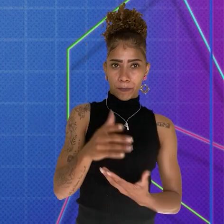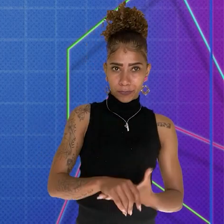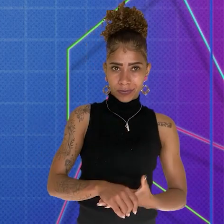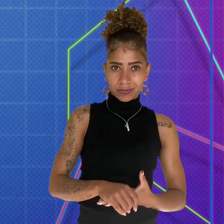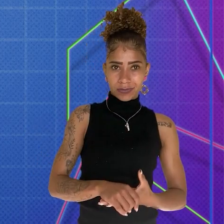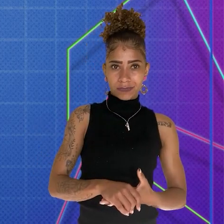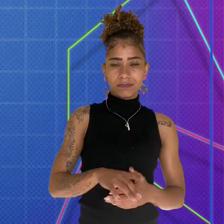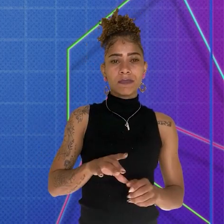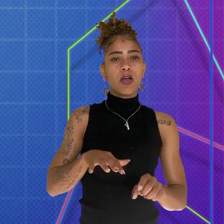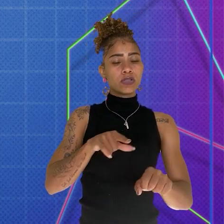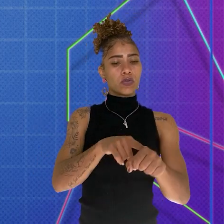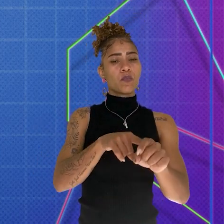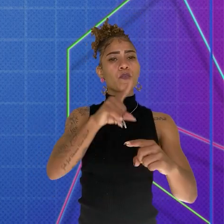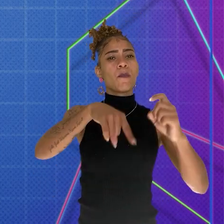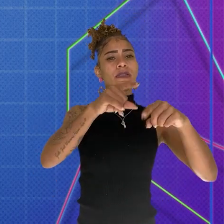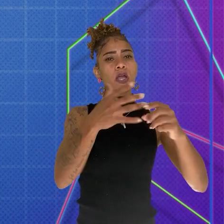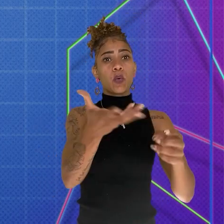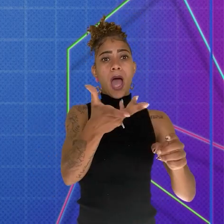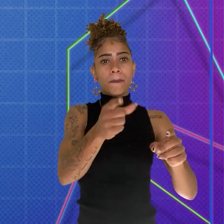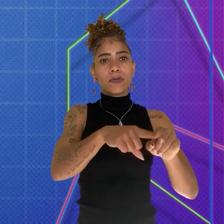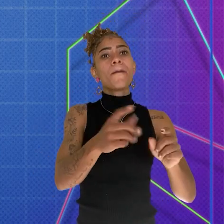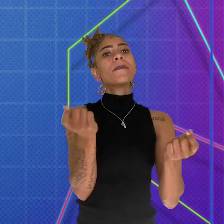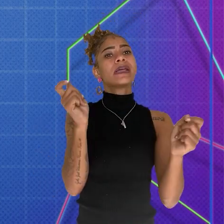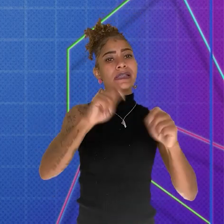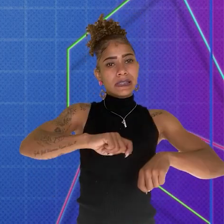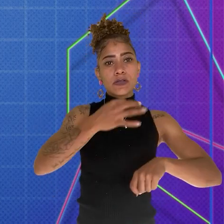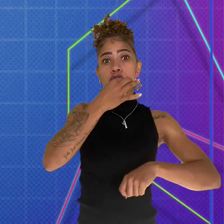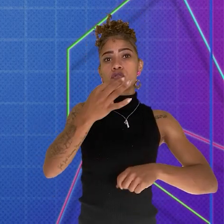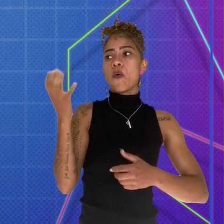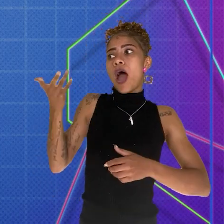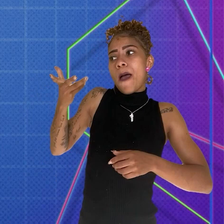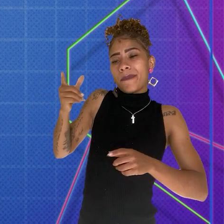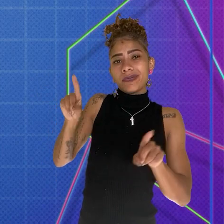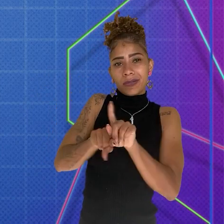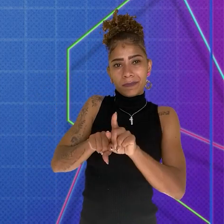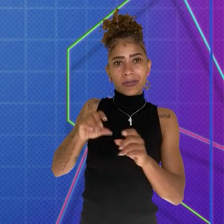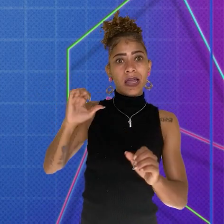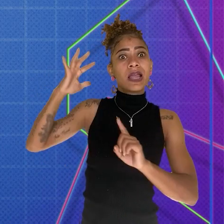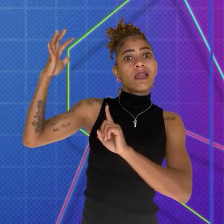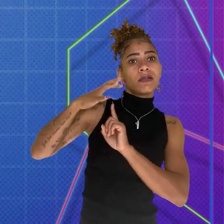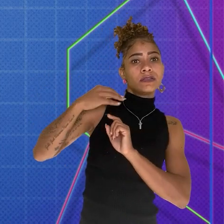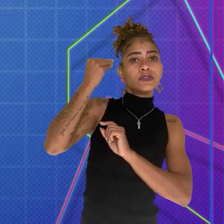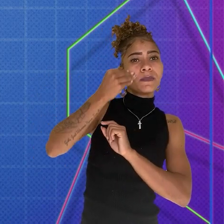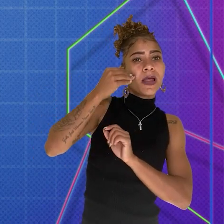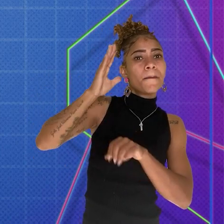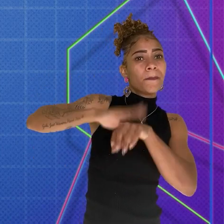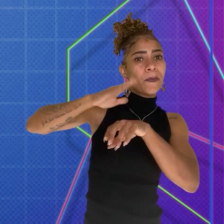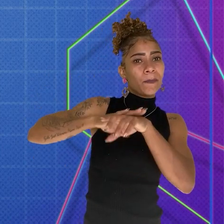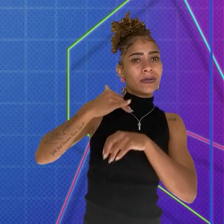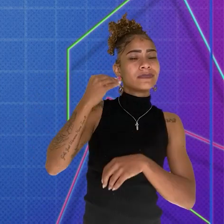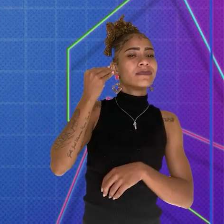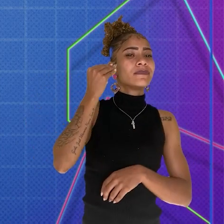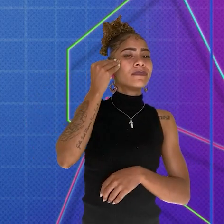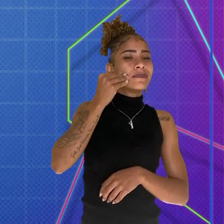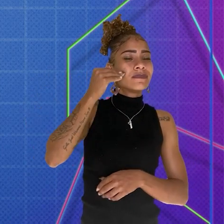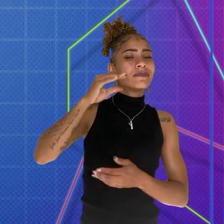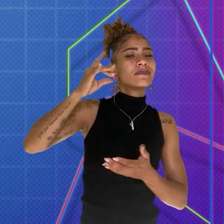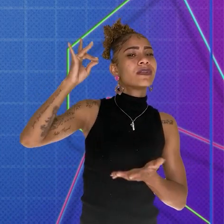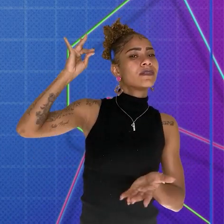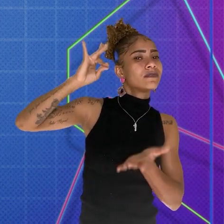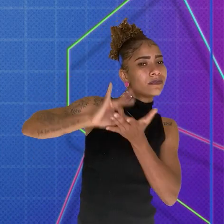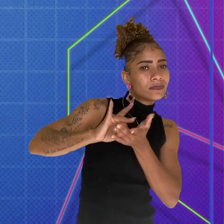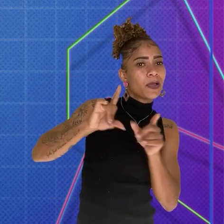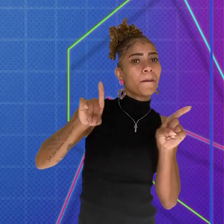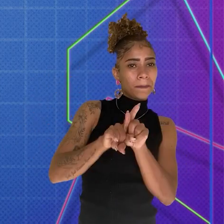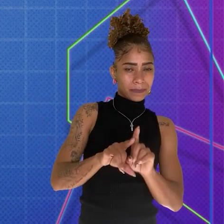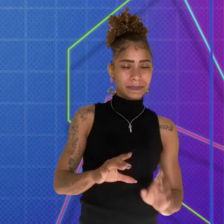mais rápido. Essas pequenas nuances no design sonoro podem ter um impacto significativo na experiência do jogador e ajudar a criar um